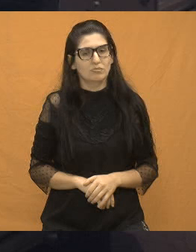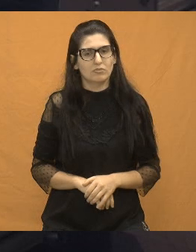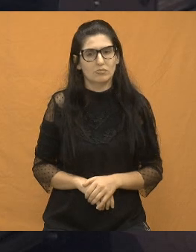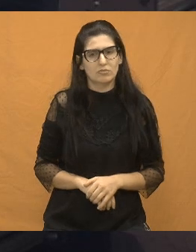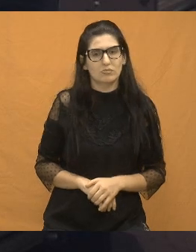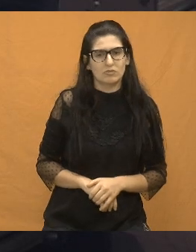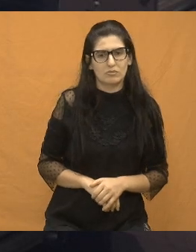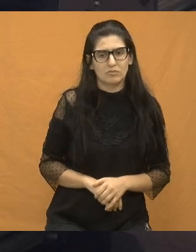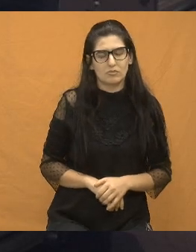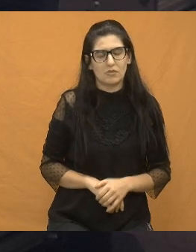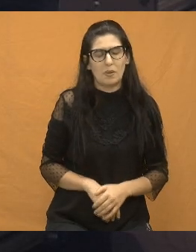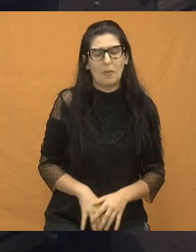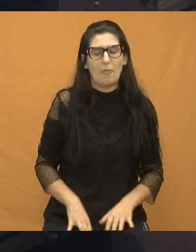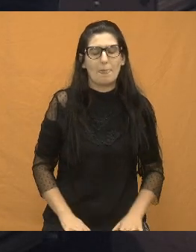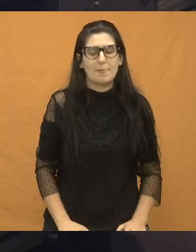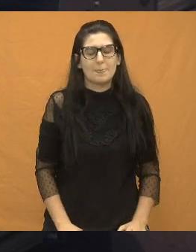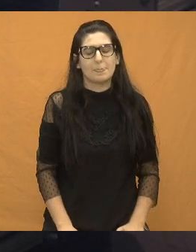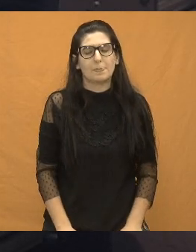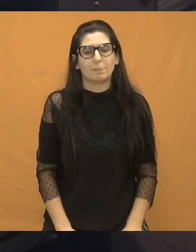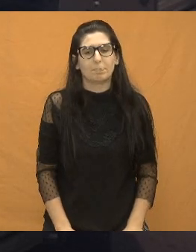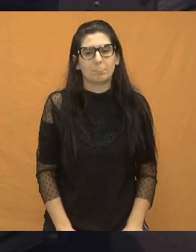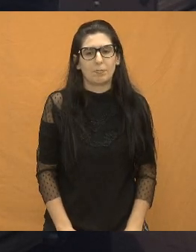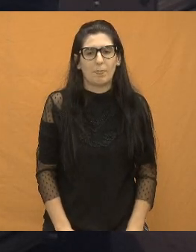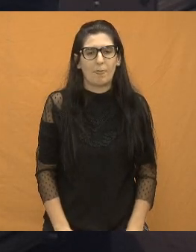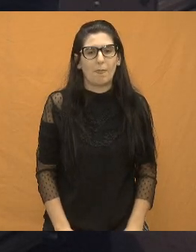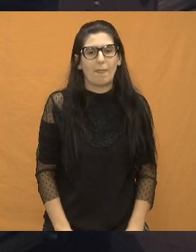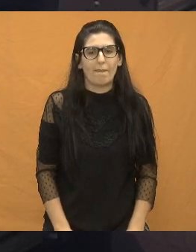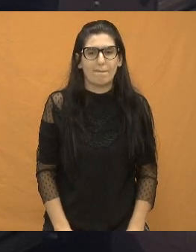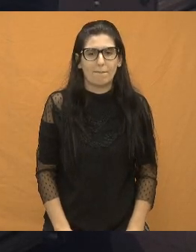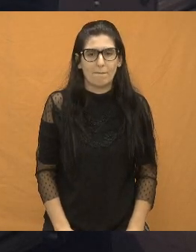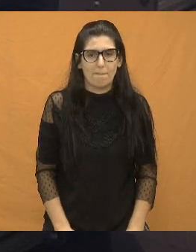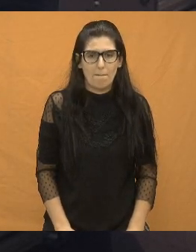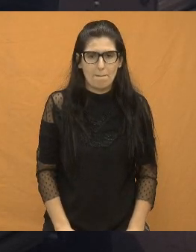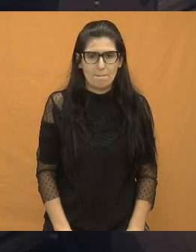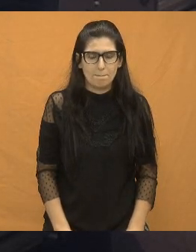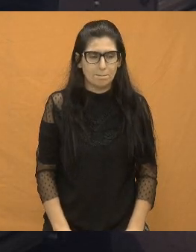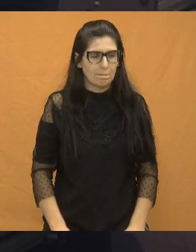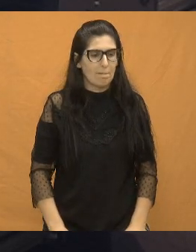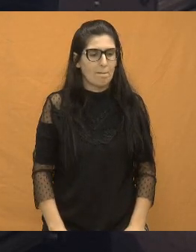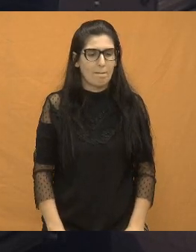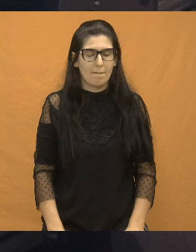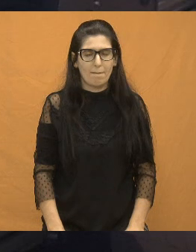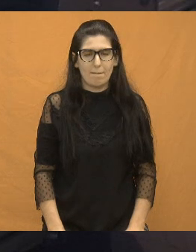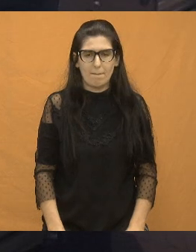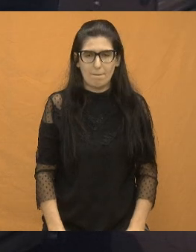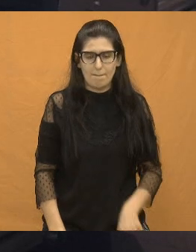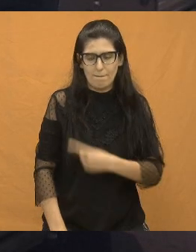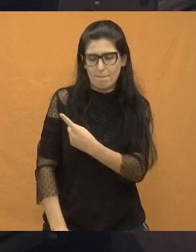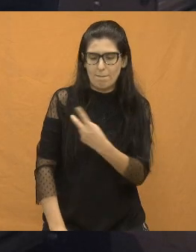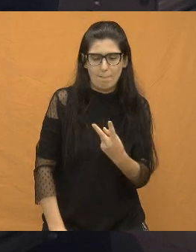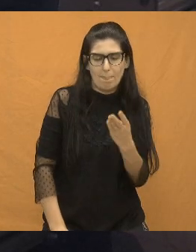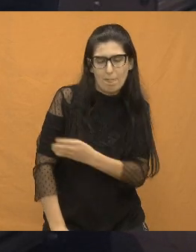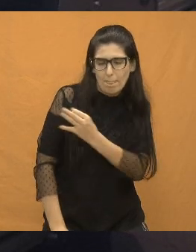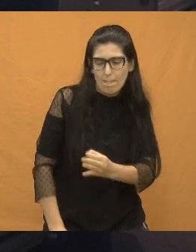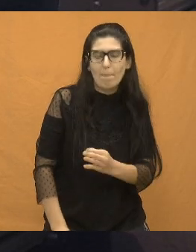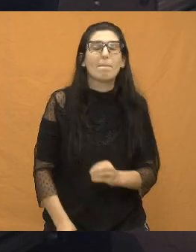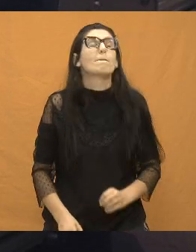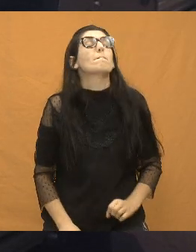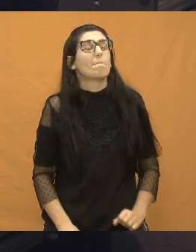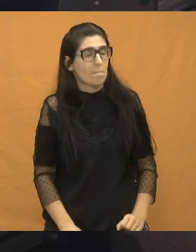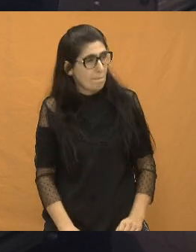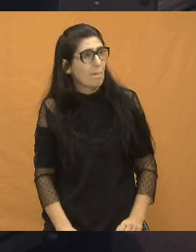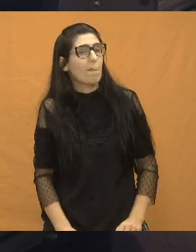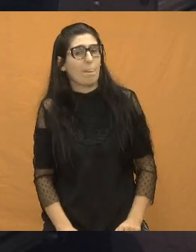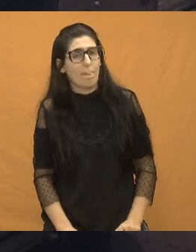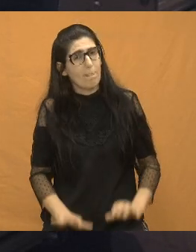Qual que você... Qual área? Das principais despesas. 12%. Ah, tá,